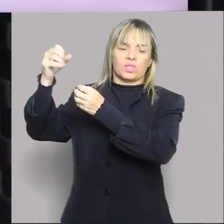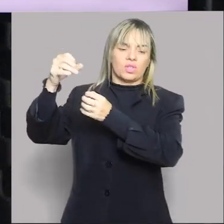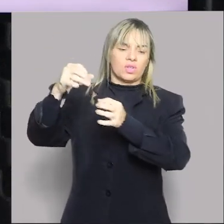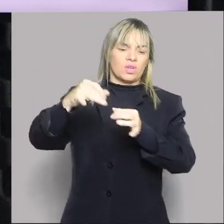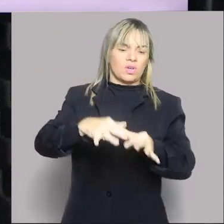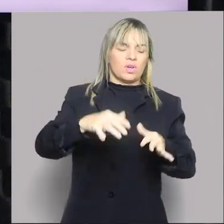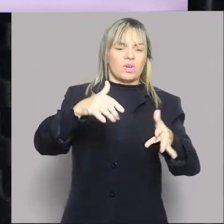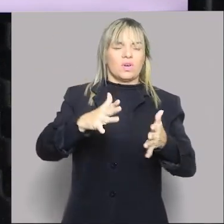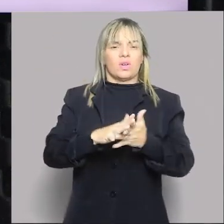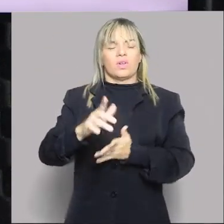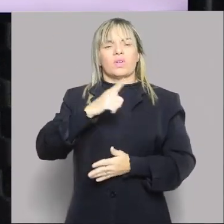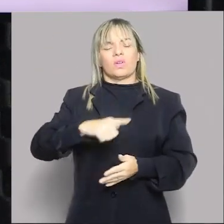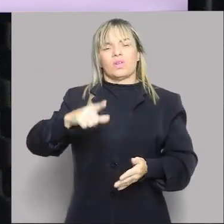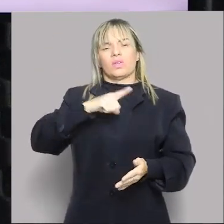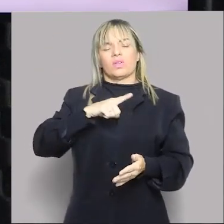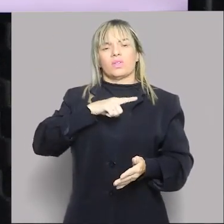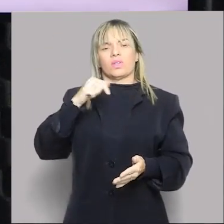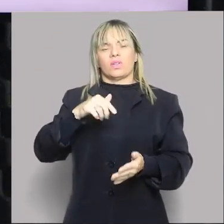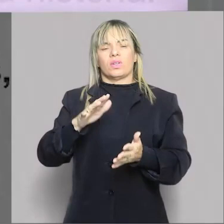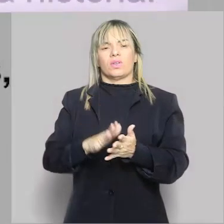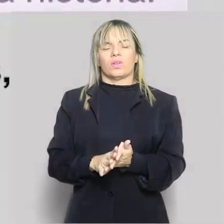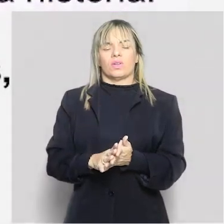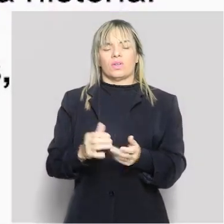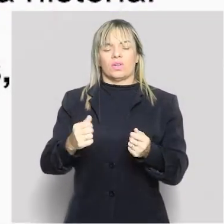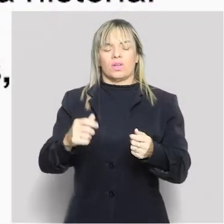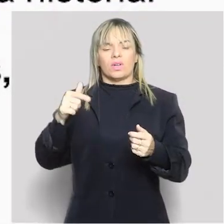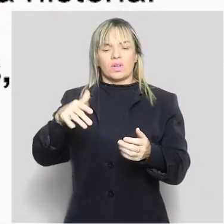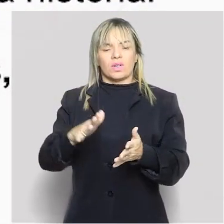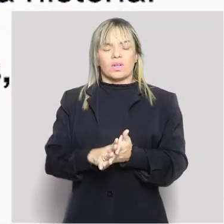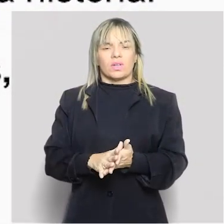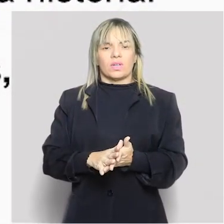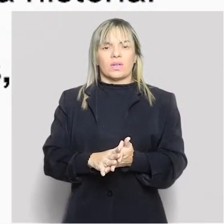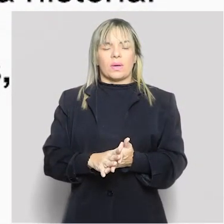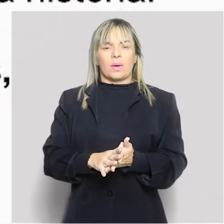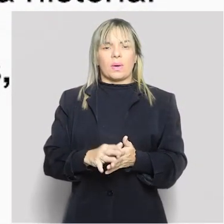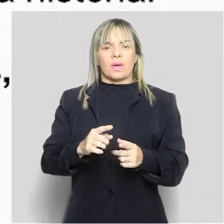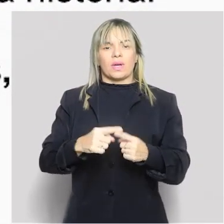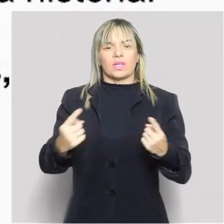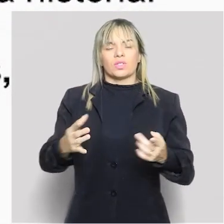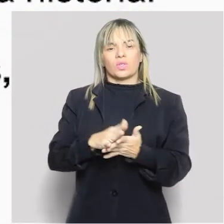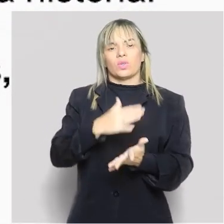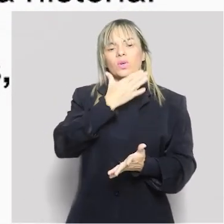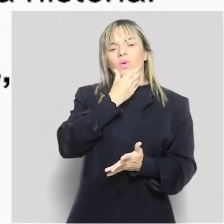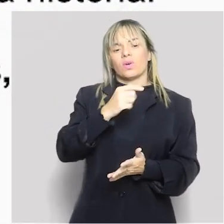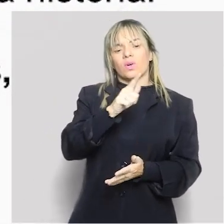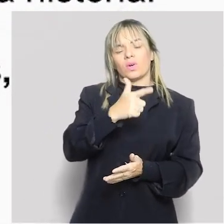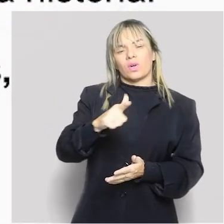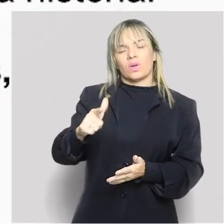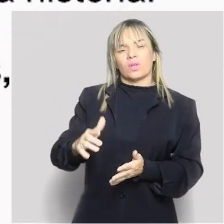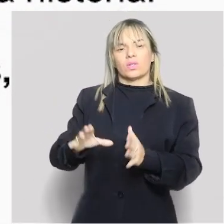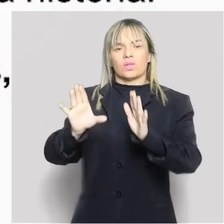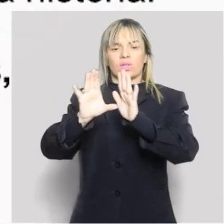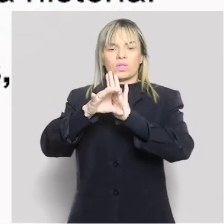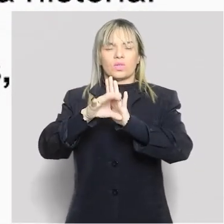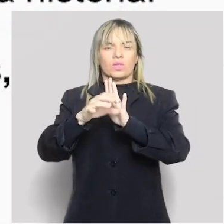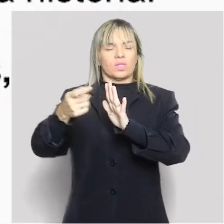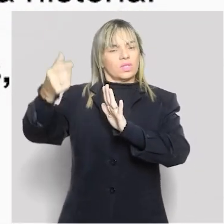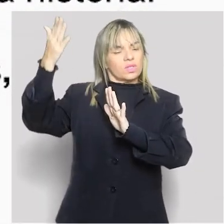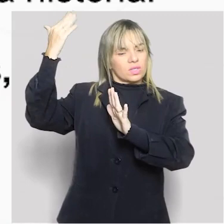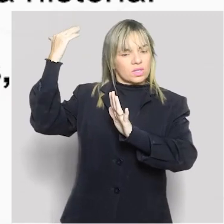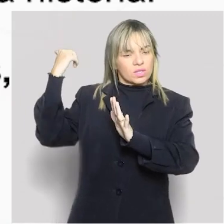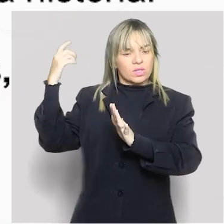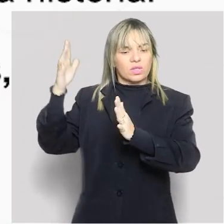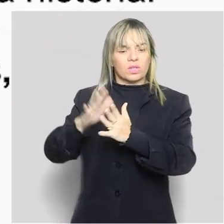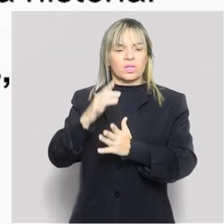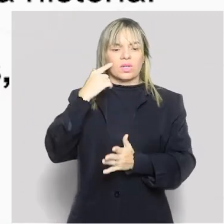o homem necessita e ele não vai ter nunca dessa maneira. Né? Não nesse conceito da pré-história. Estátuas,